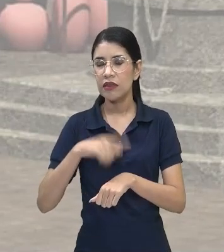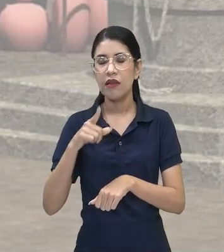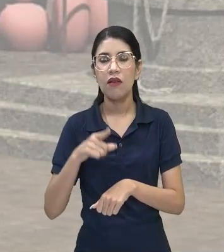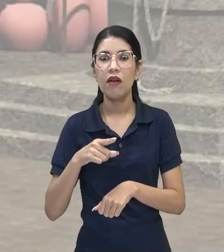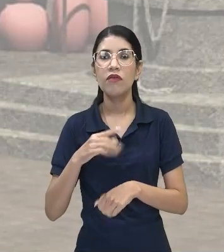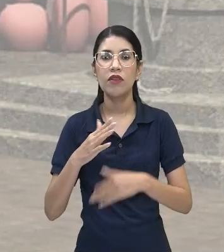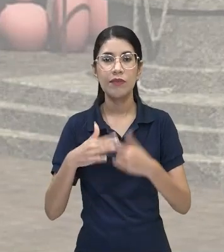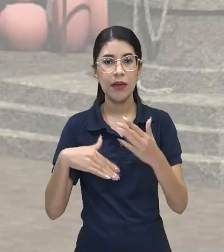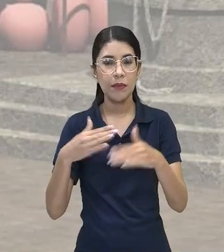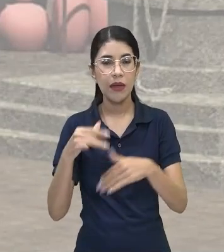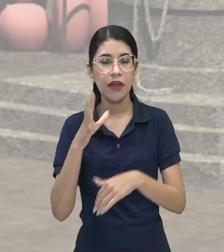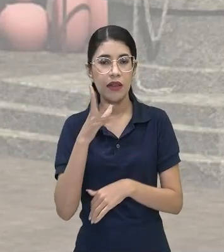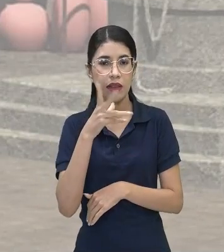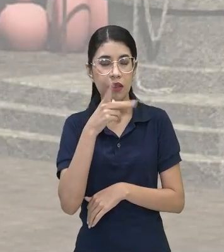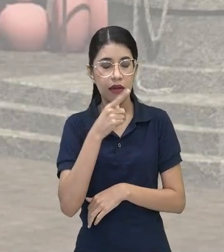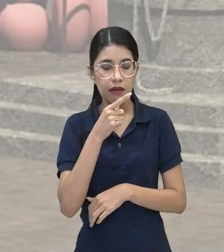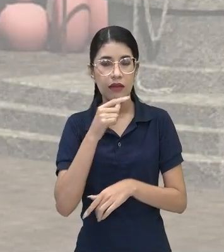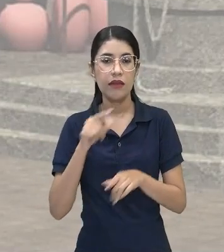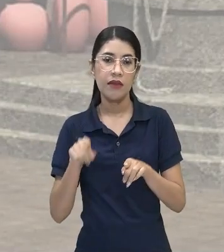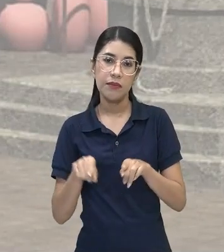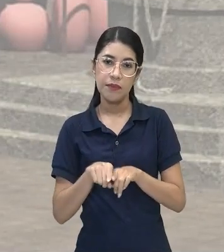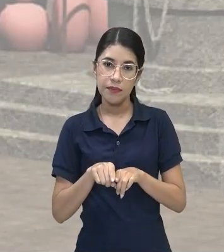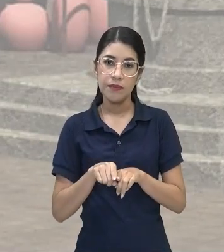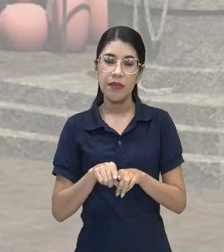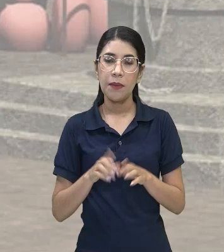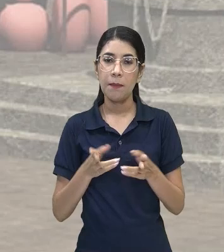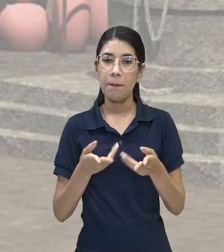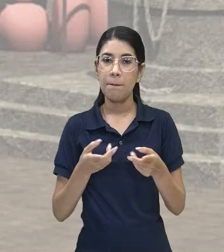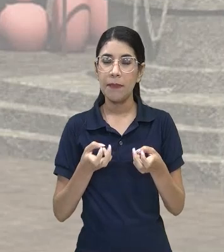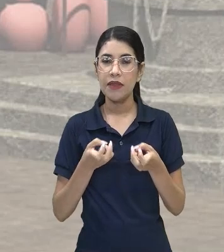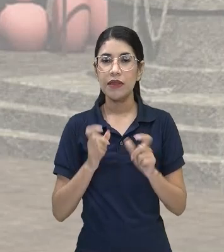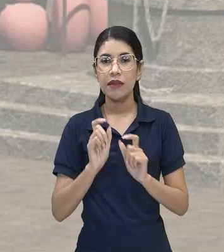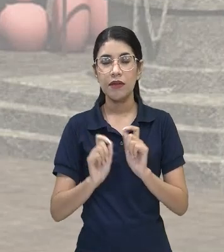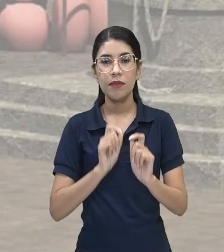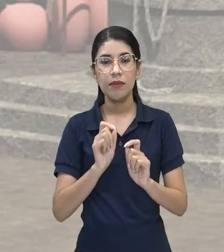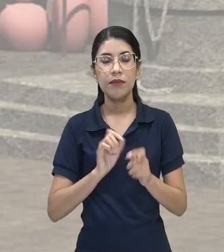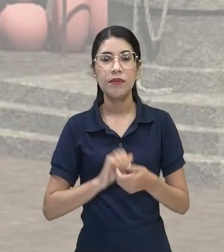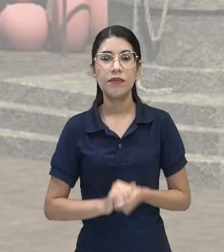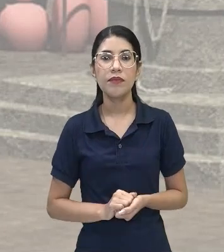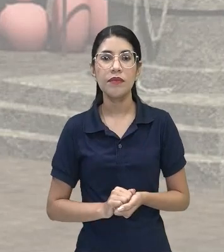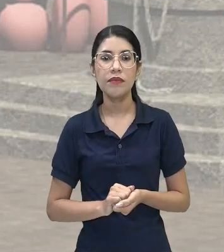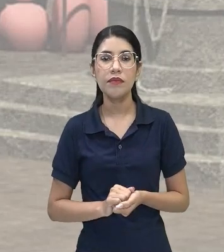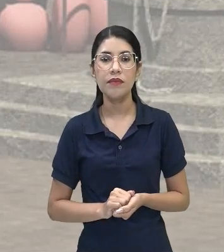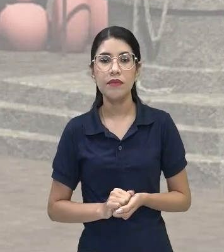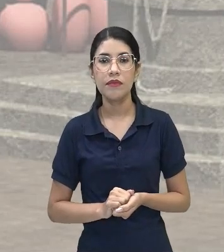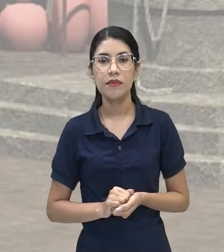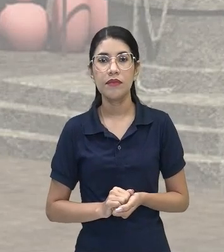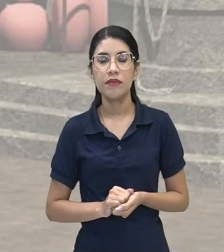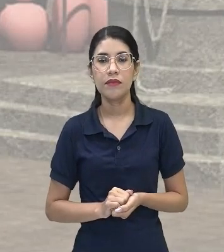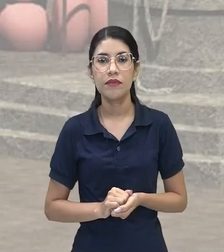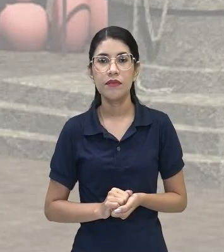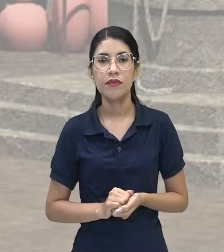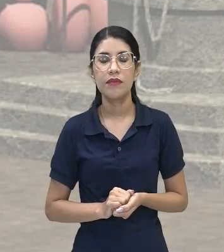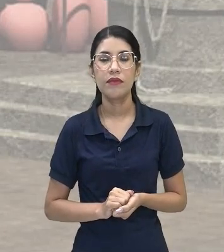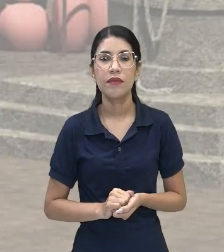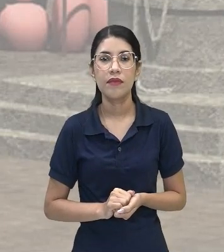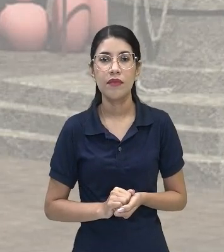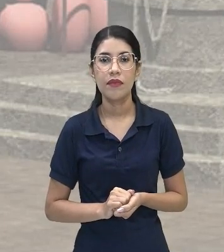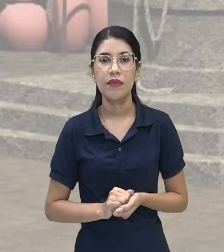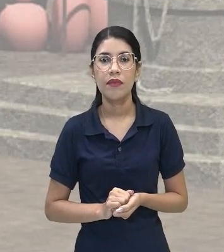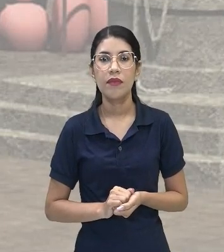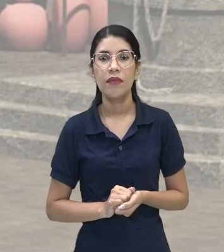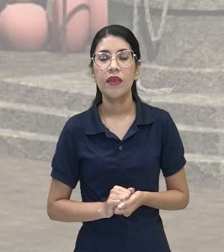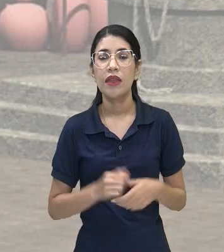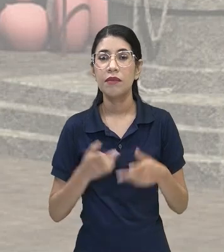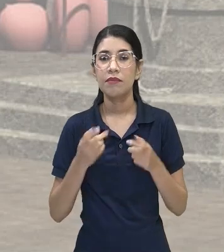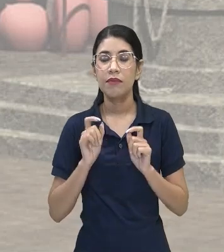lenta, gradual e segura, mas a gente está vendo que lenta, gradual e paulatina, perdão, Mas a gente está vendo assim que as